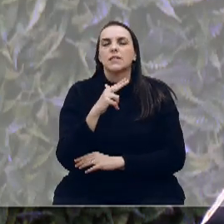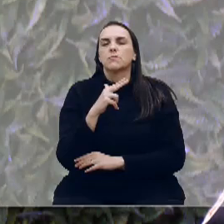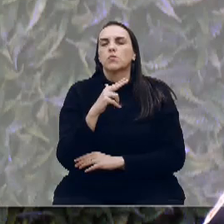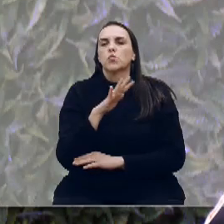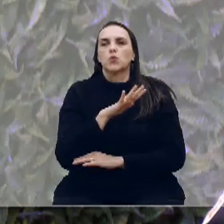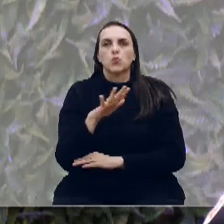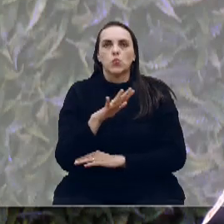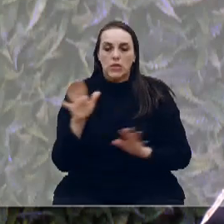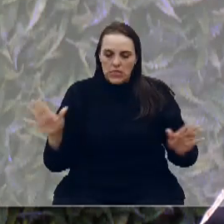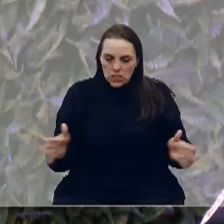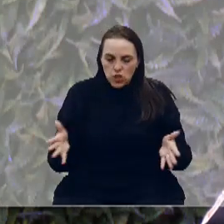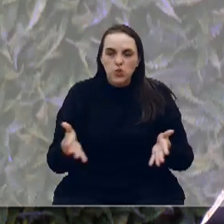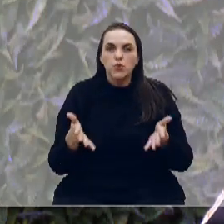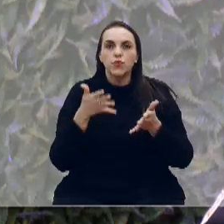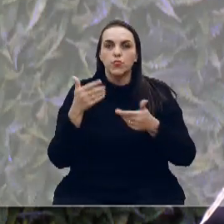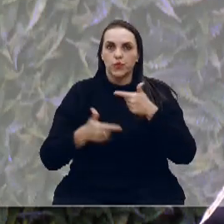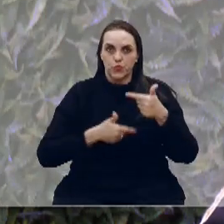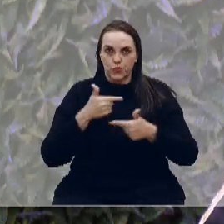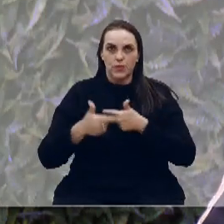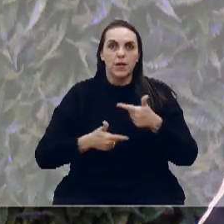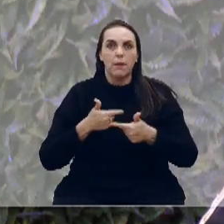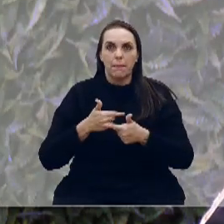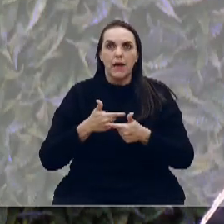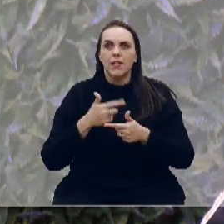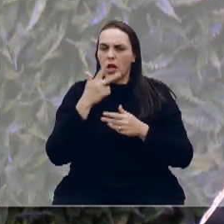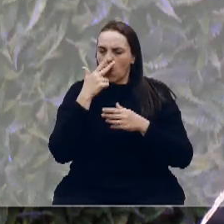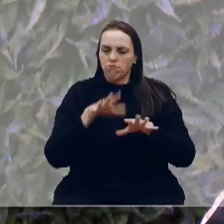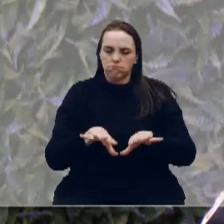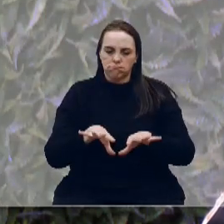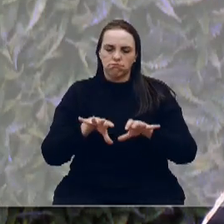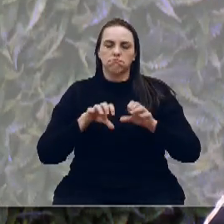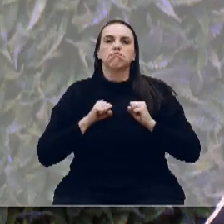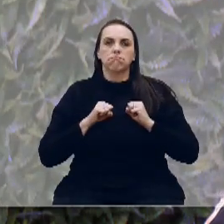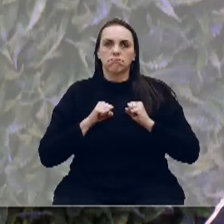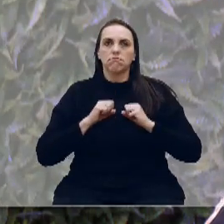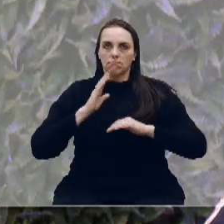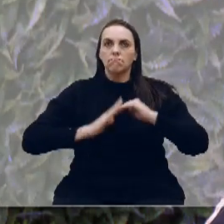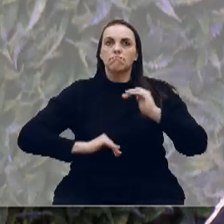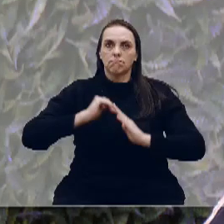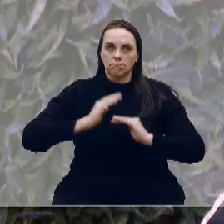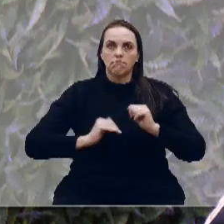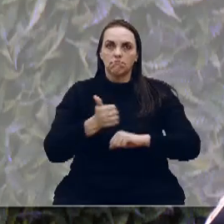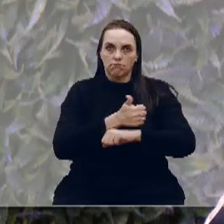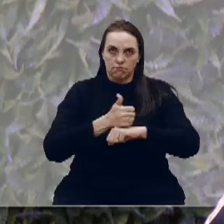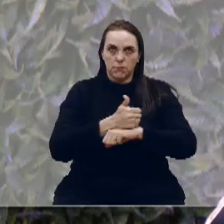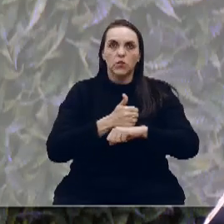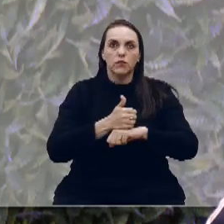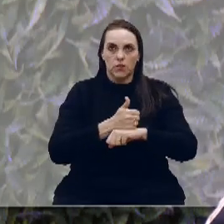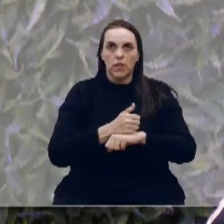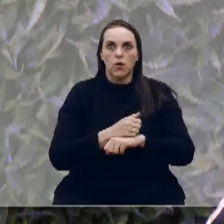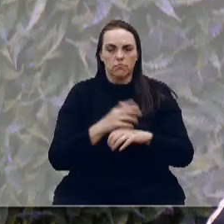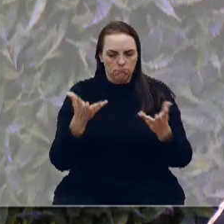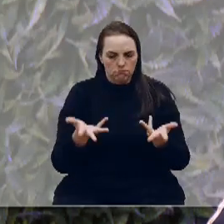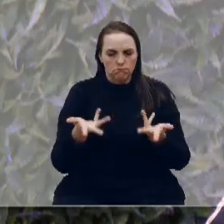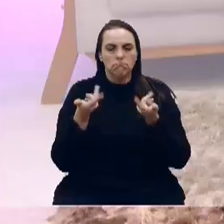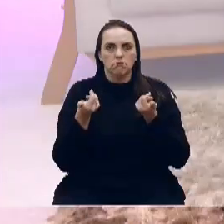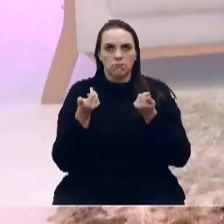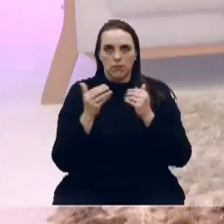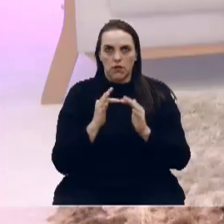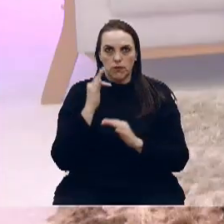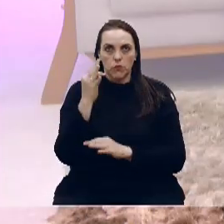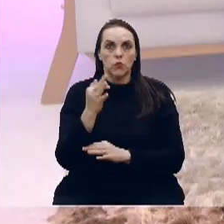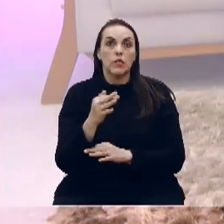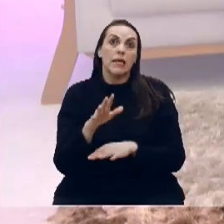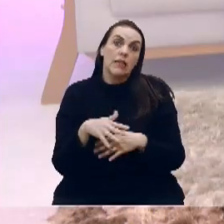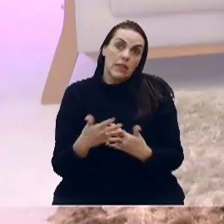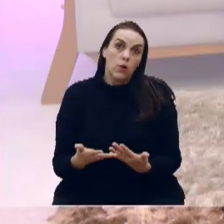mesmo incentivo, né? A mesma propriedade para poder exercer a sua profissão com excelência ali na frente, né?